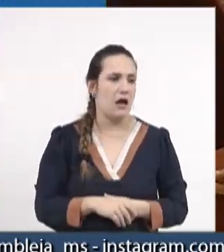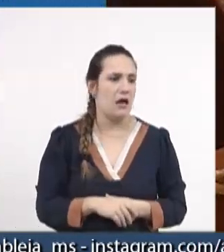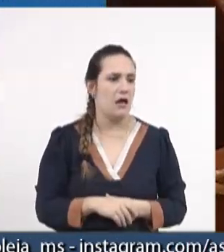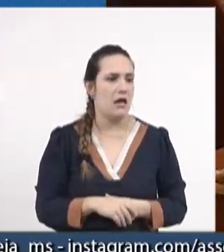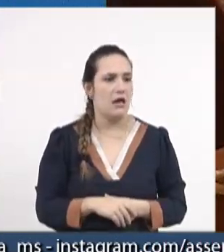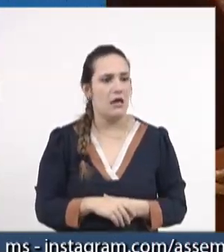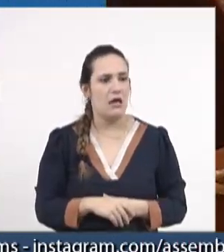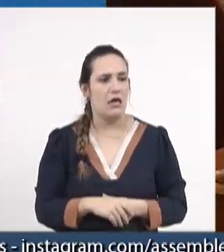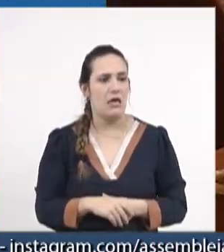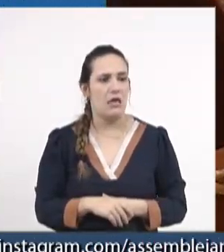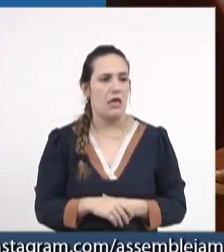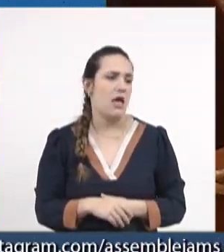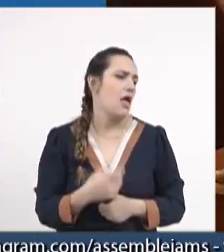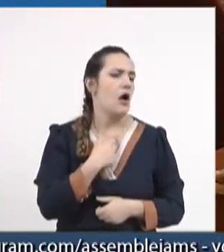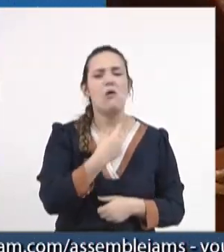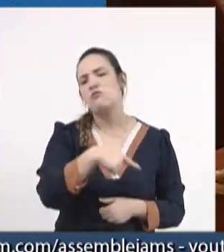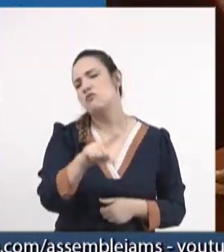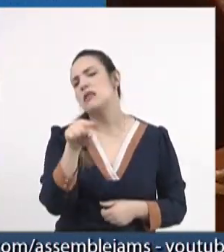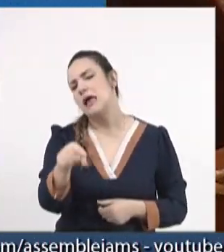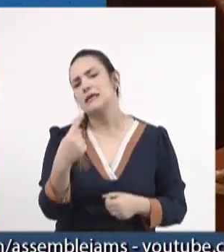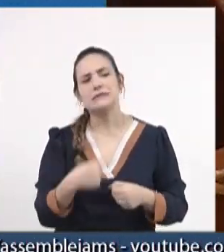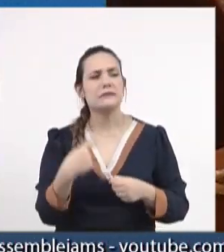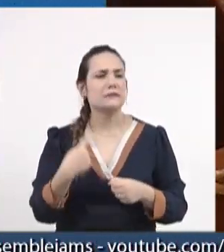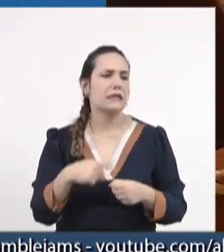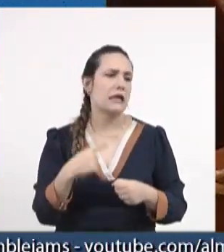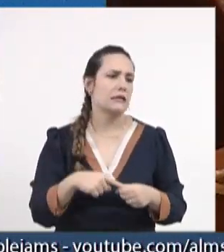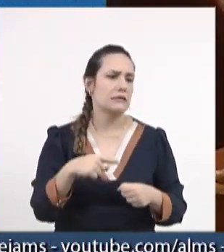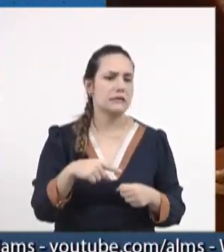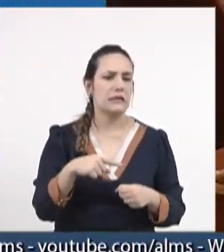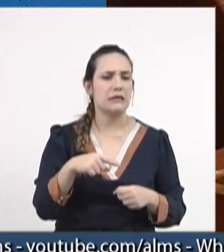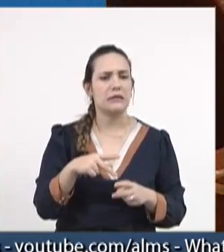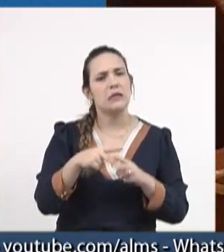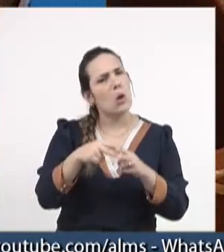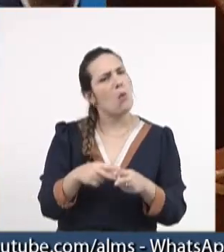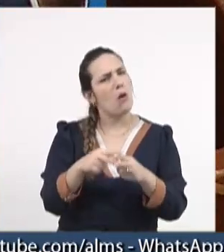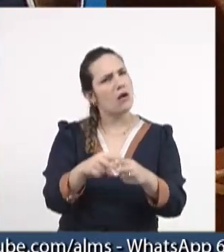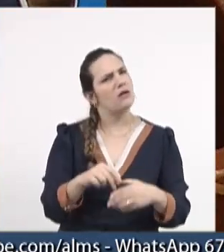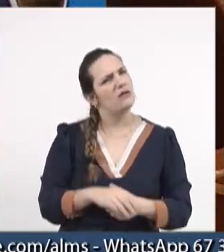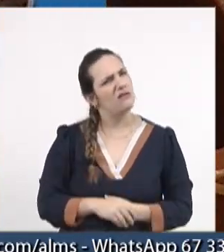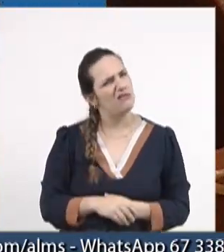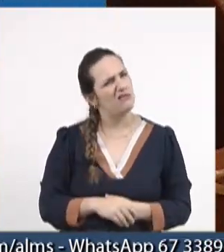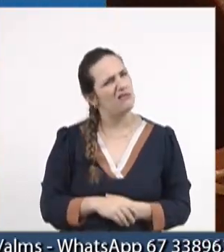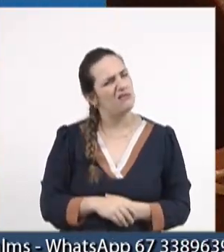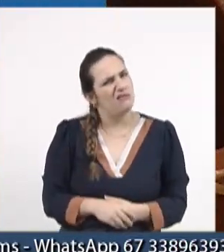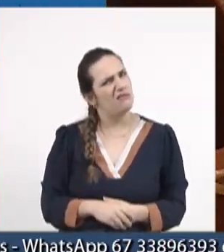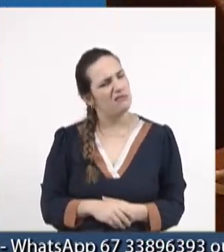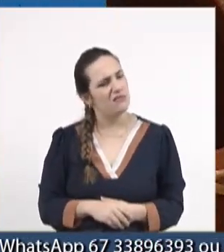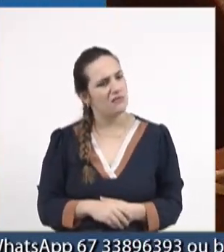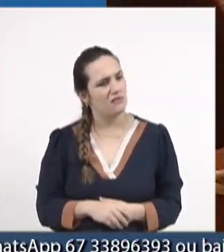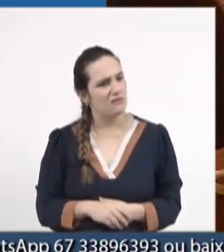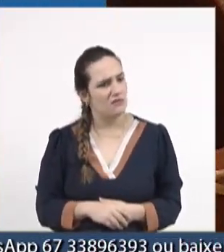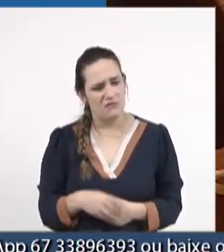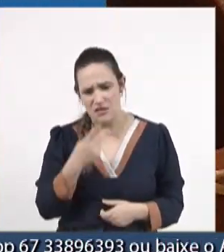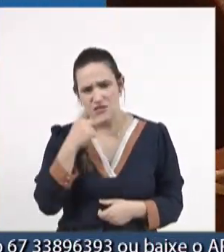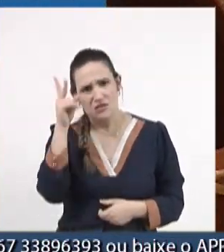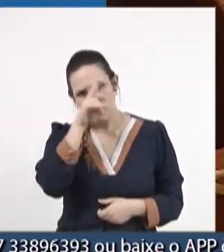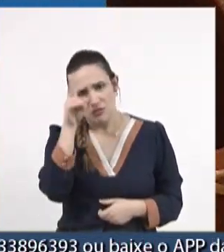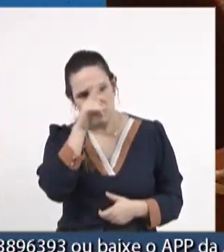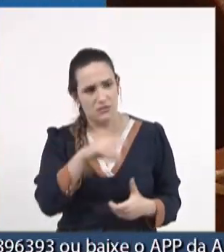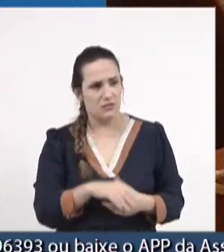a carreta e fui para Nioaque, lá na beira do córrego tal. Então, o que o índio fez? Contou uma